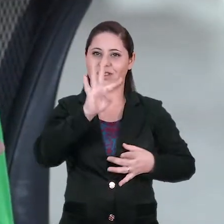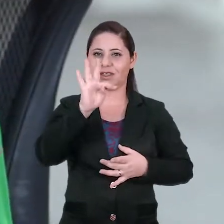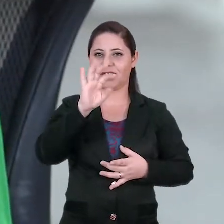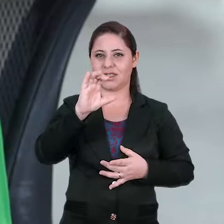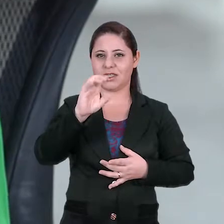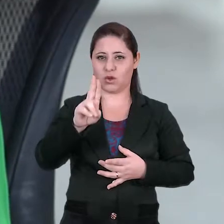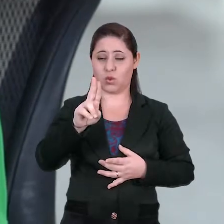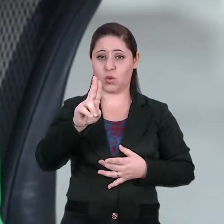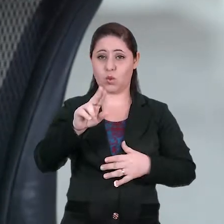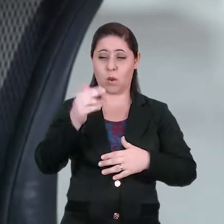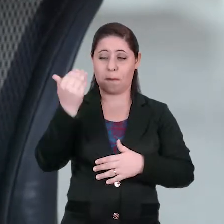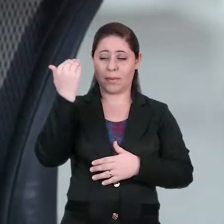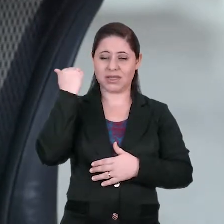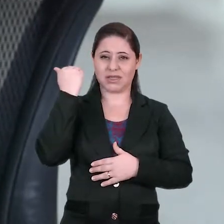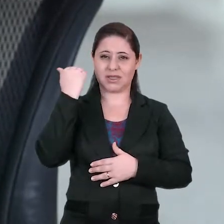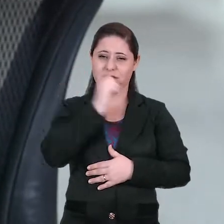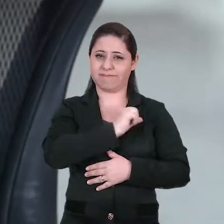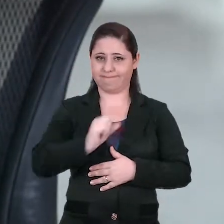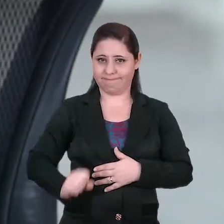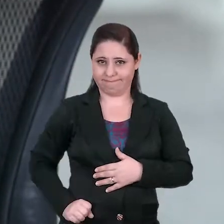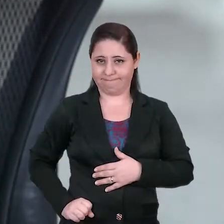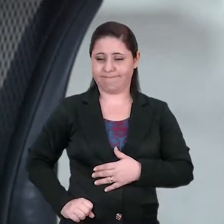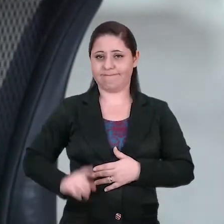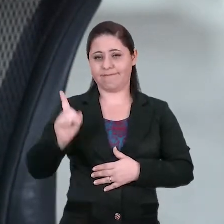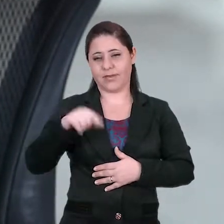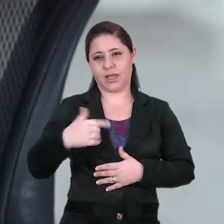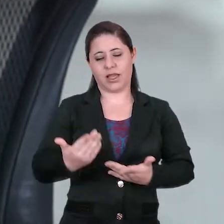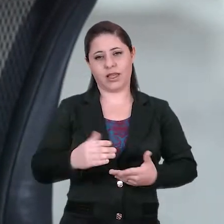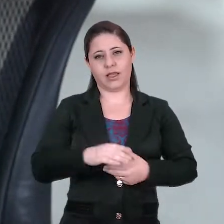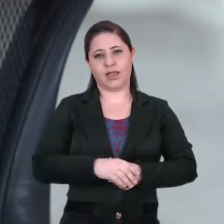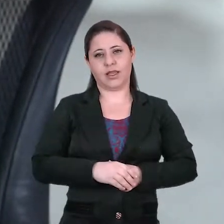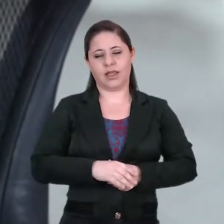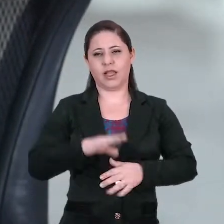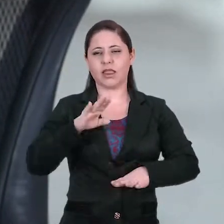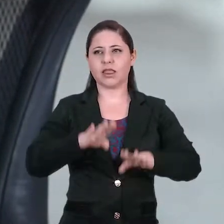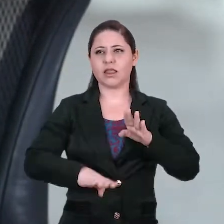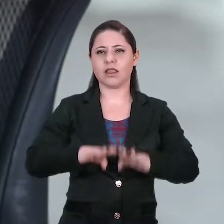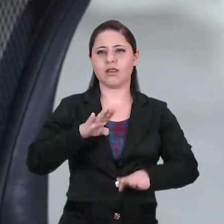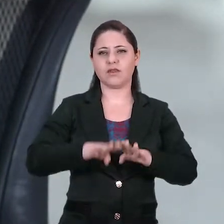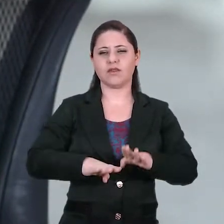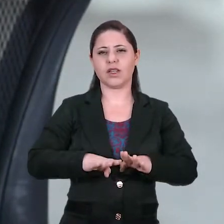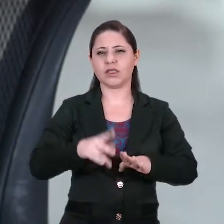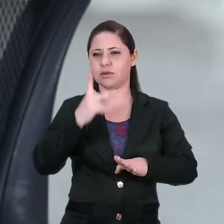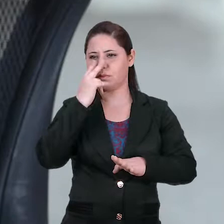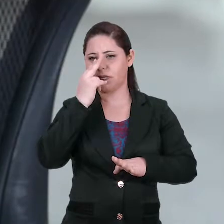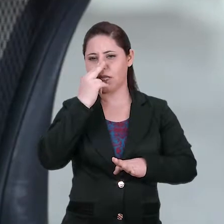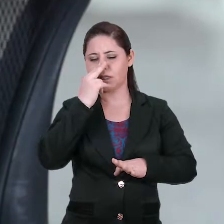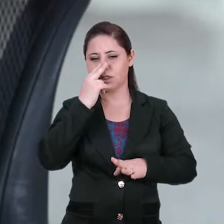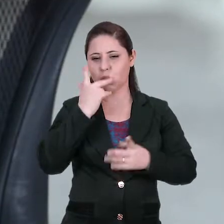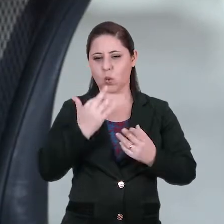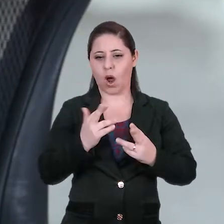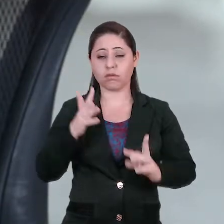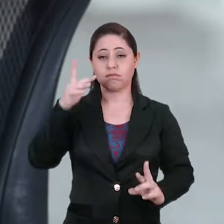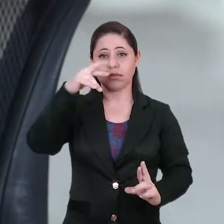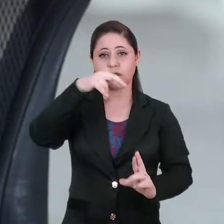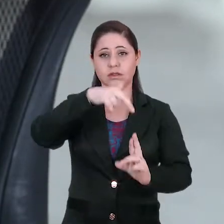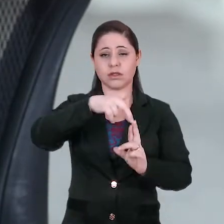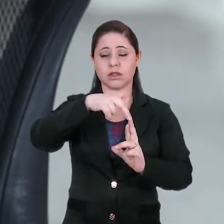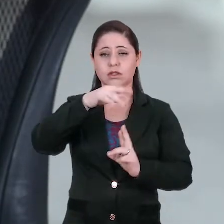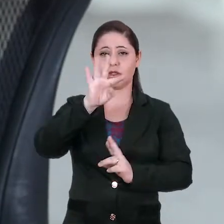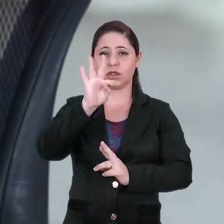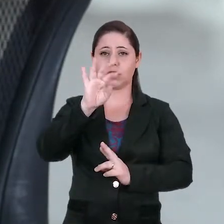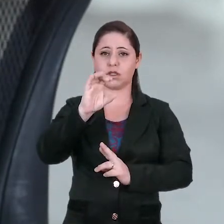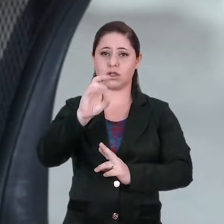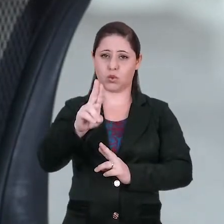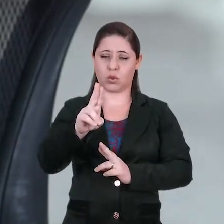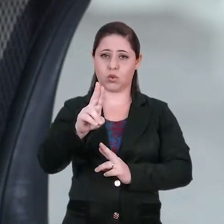quando eu era senadora. E era talvez um pouco porta-voz do TCU no Senado. E quando